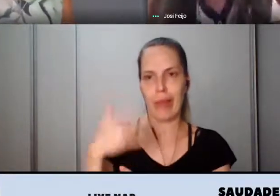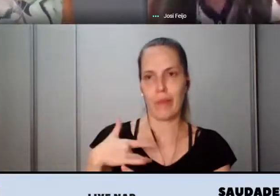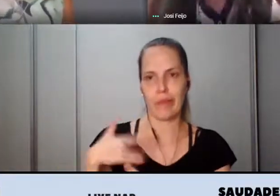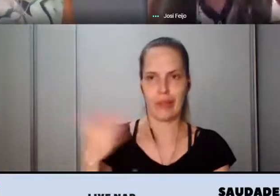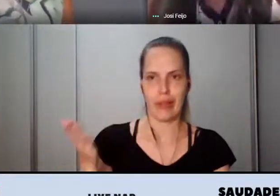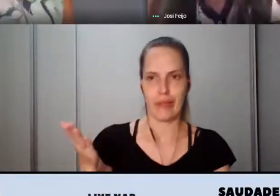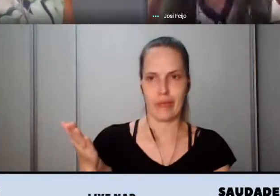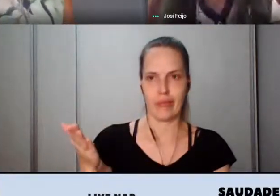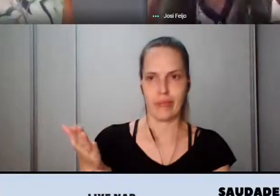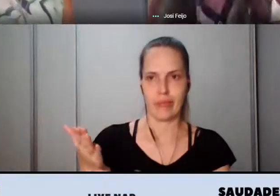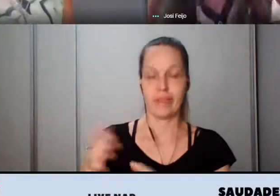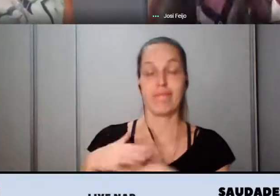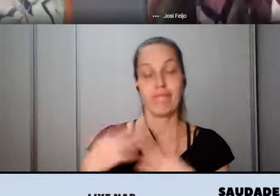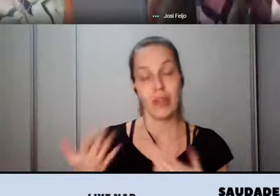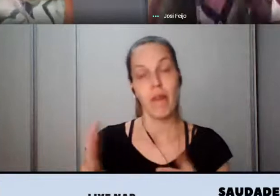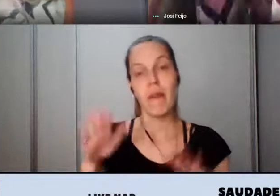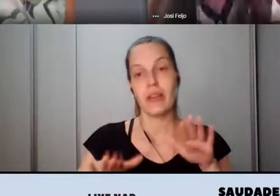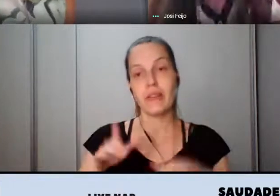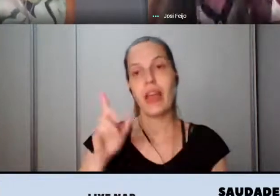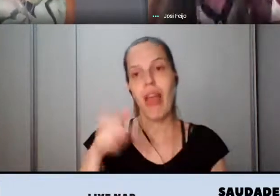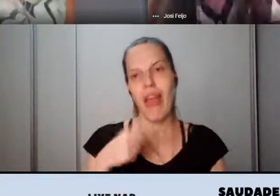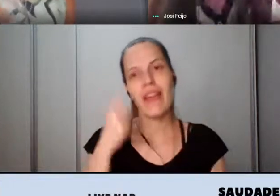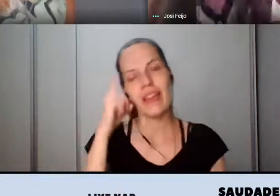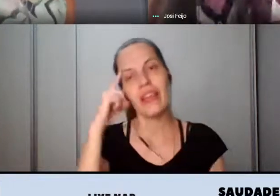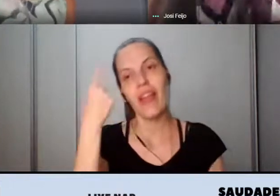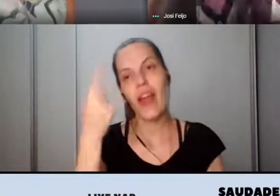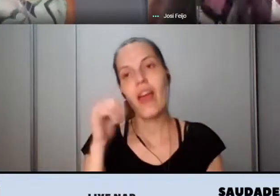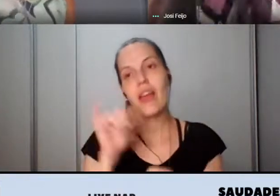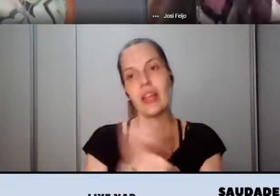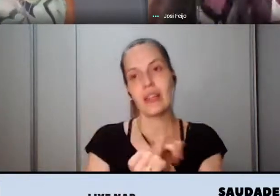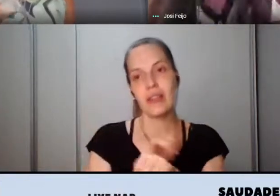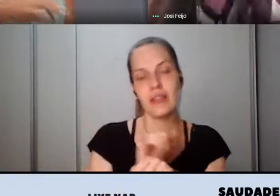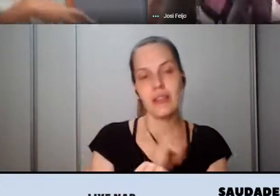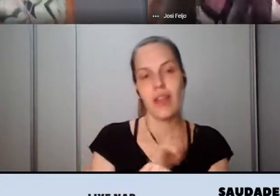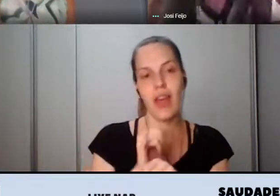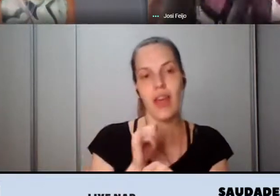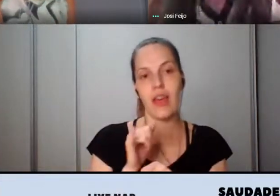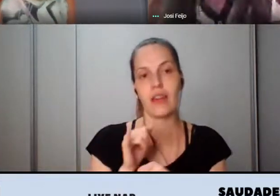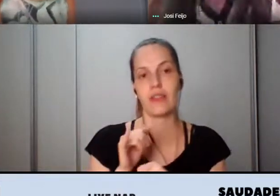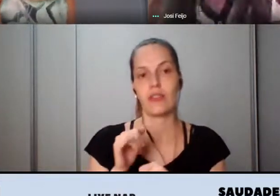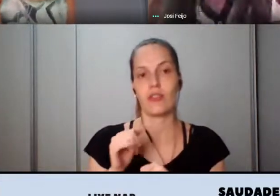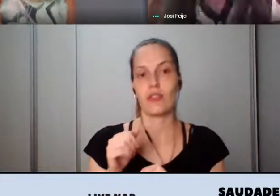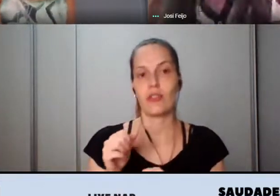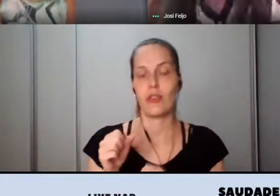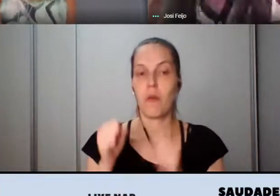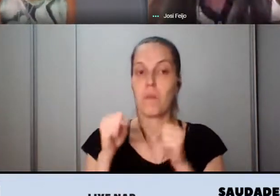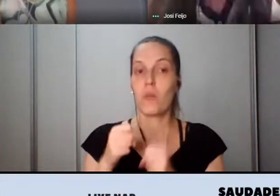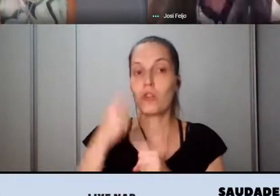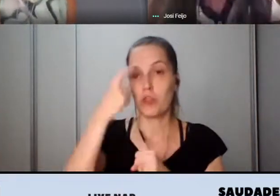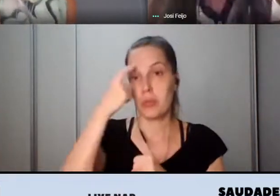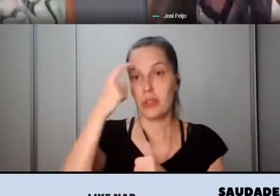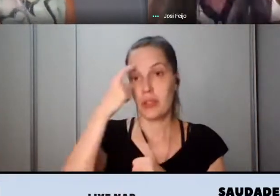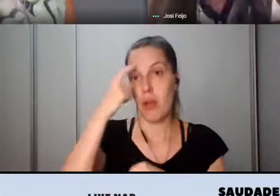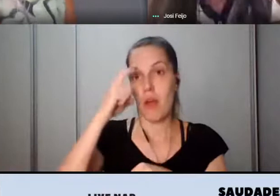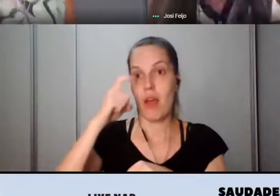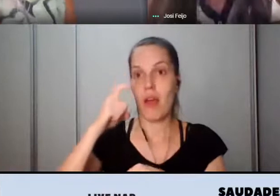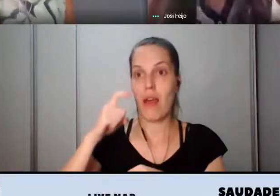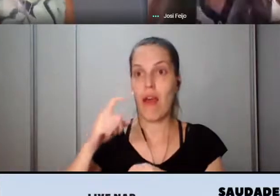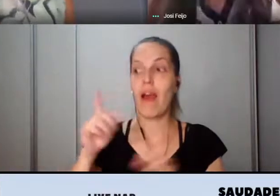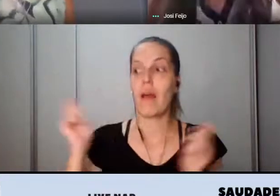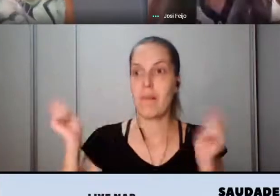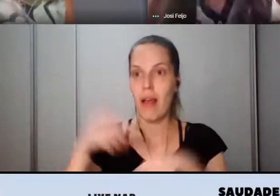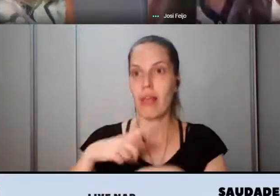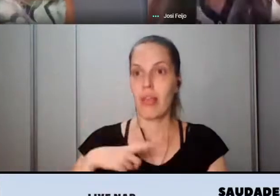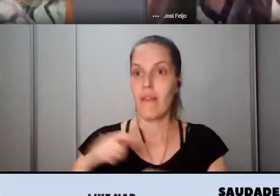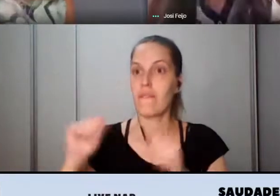são algumas ideias, que são algumas estratégias que dá para a gente pensar como intervenção daquele momento, que dá para a gente pensar